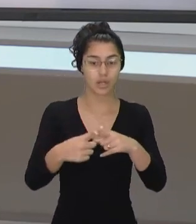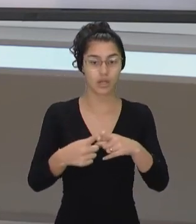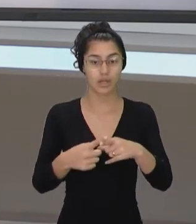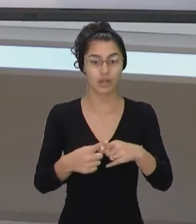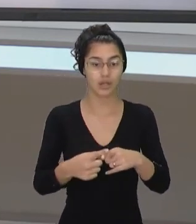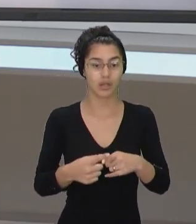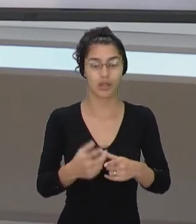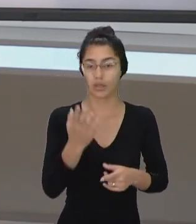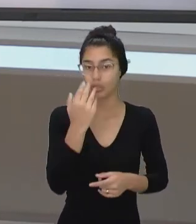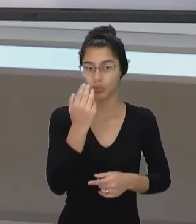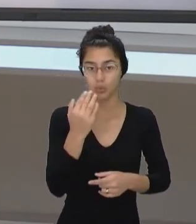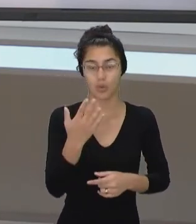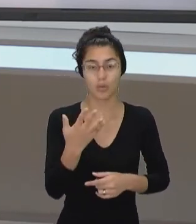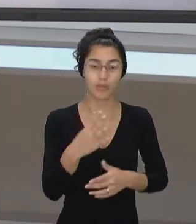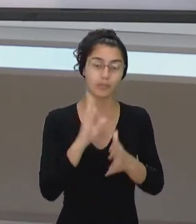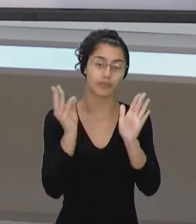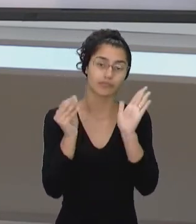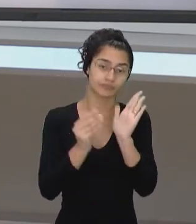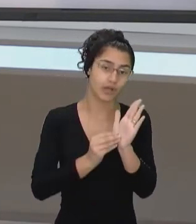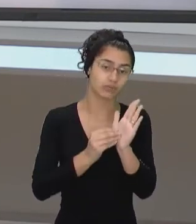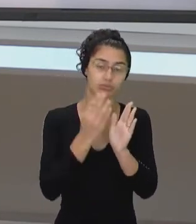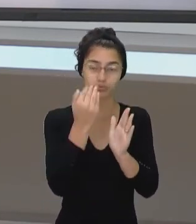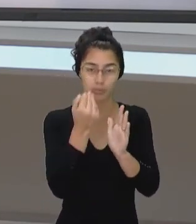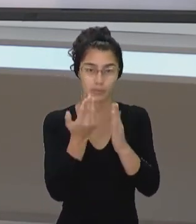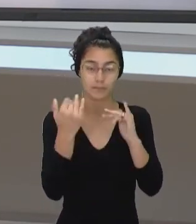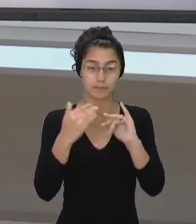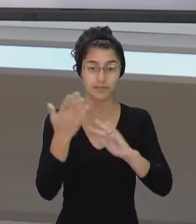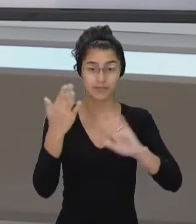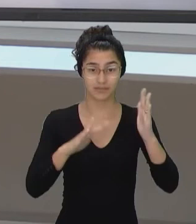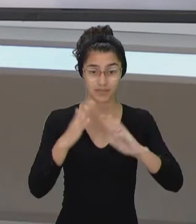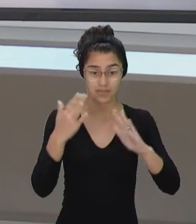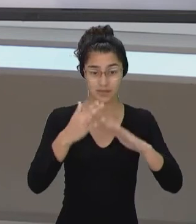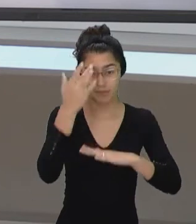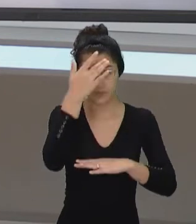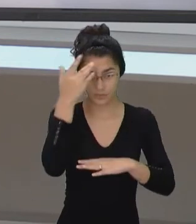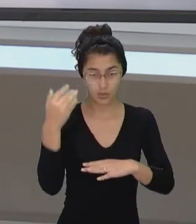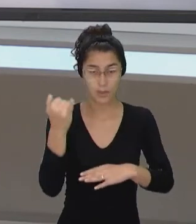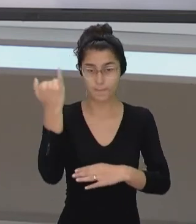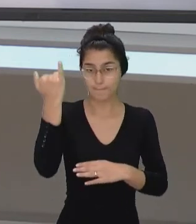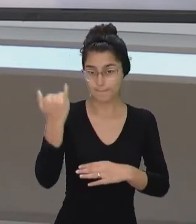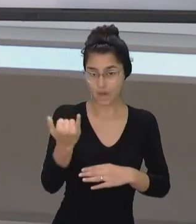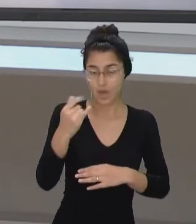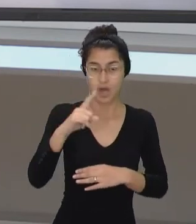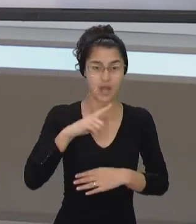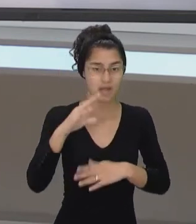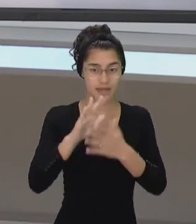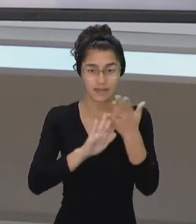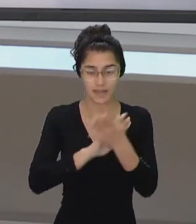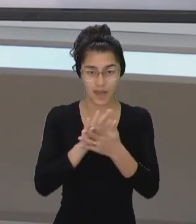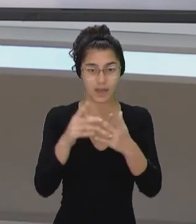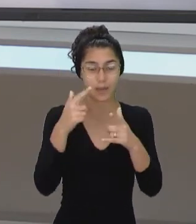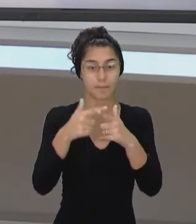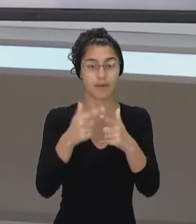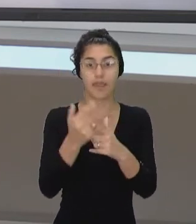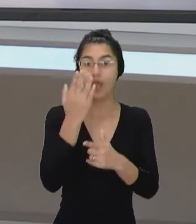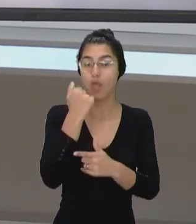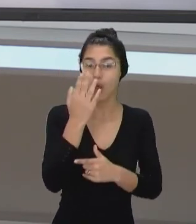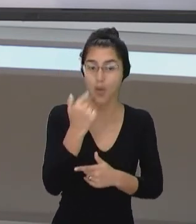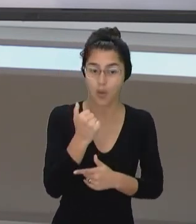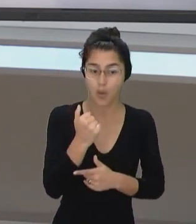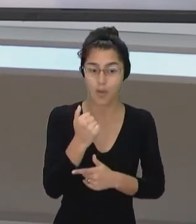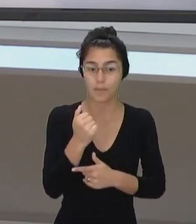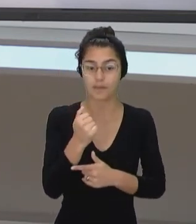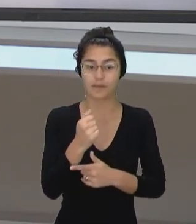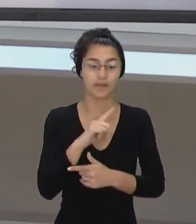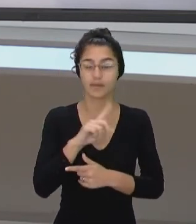não come por falta de comida, mas muitas vezes a pessoa é desnutrida porque ela come os